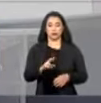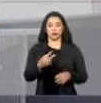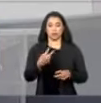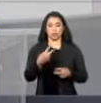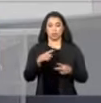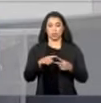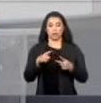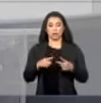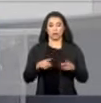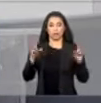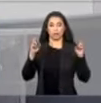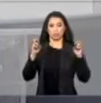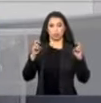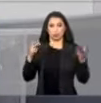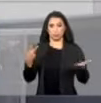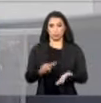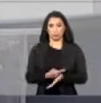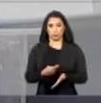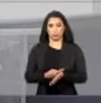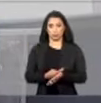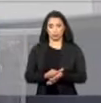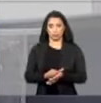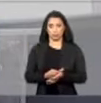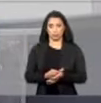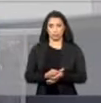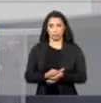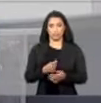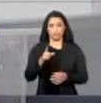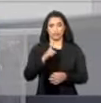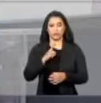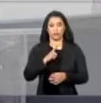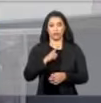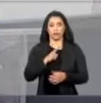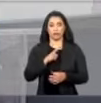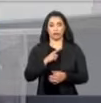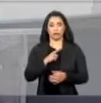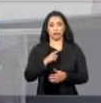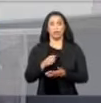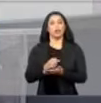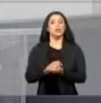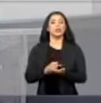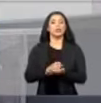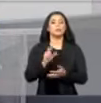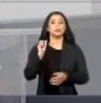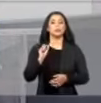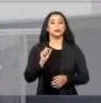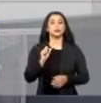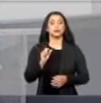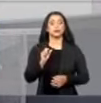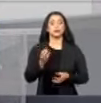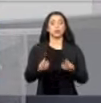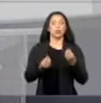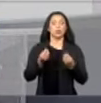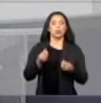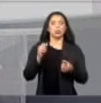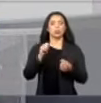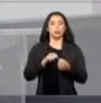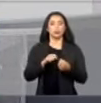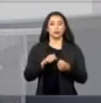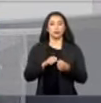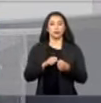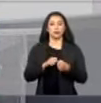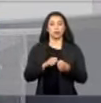de moto próprio, mas estão imbricados na sua origem. Como conjugar as necessidades